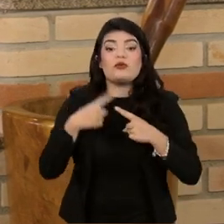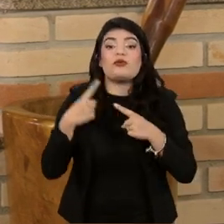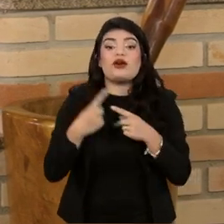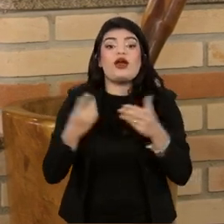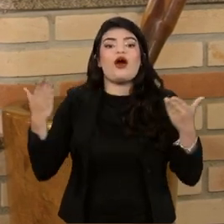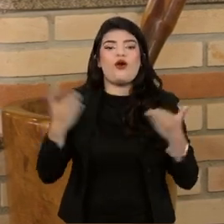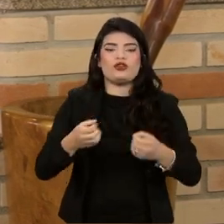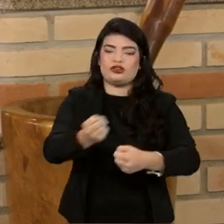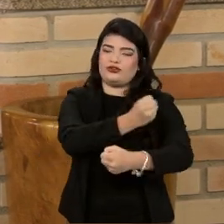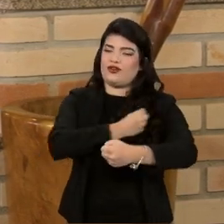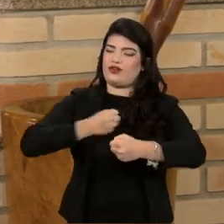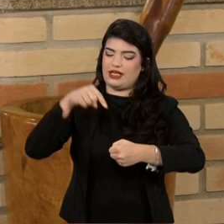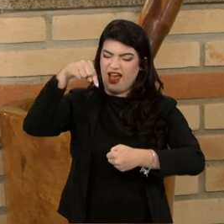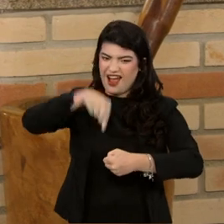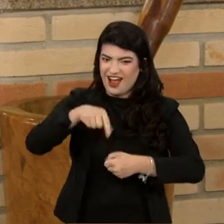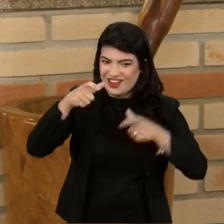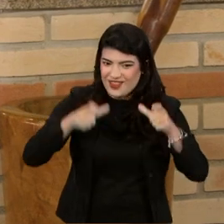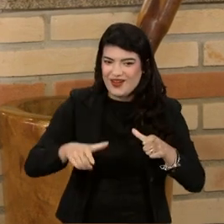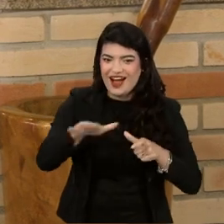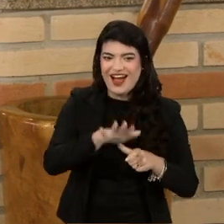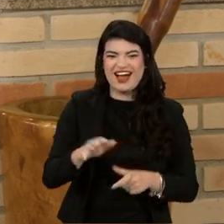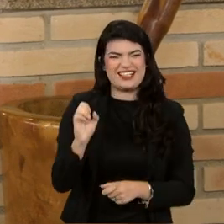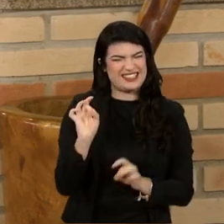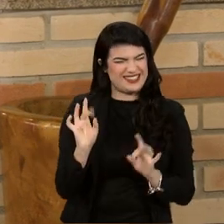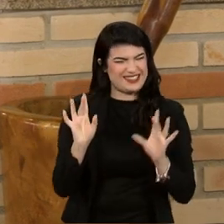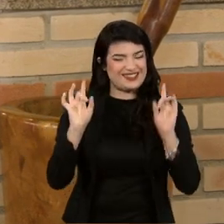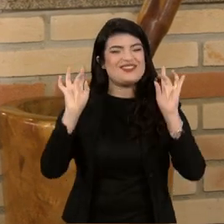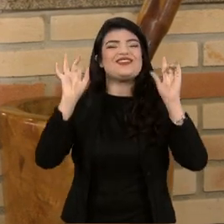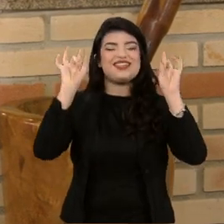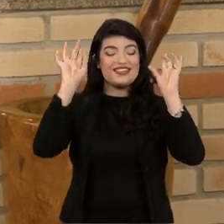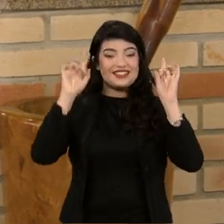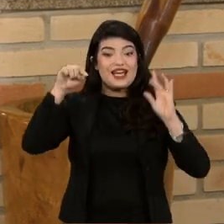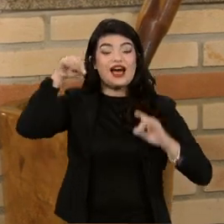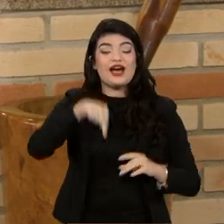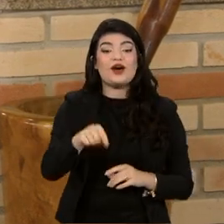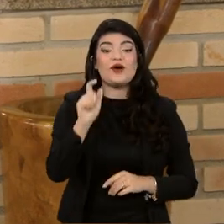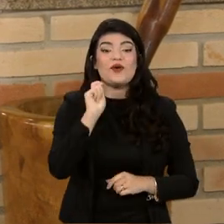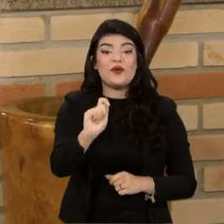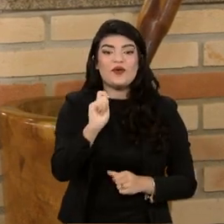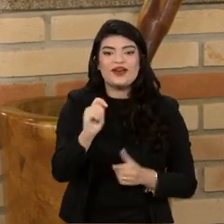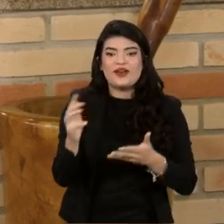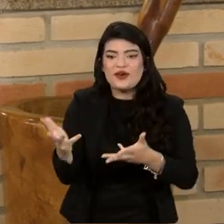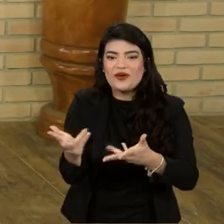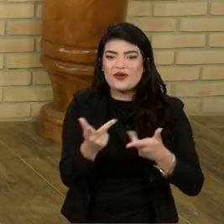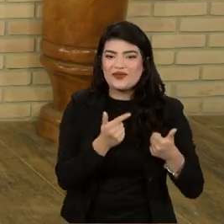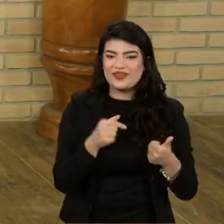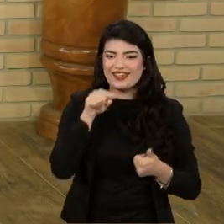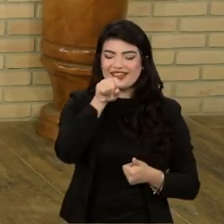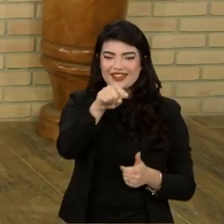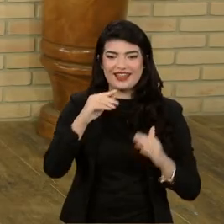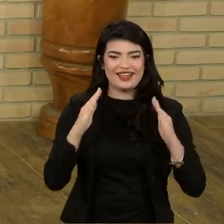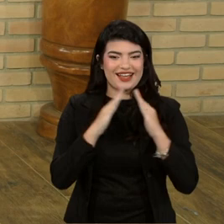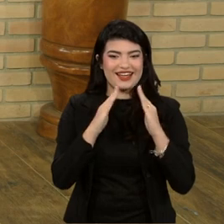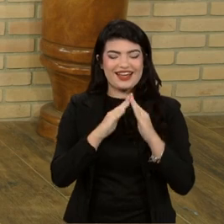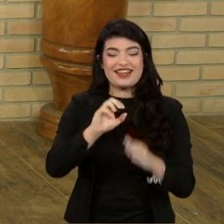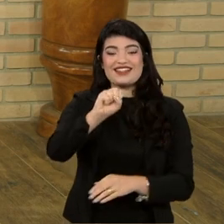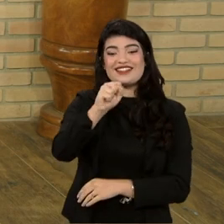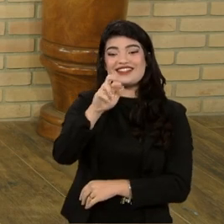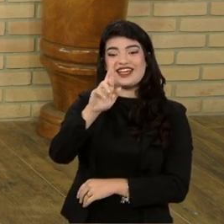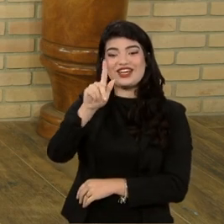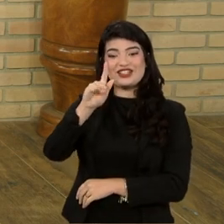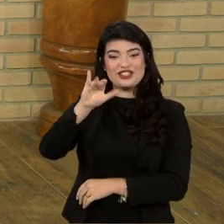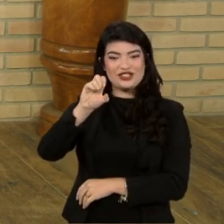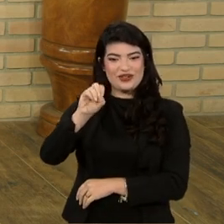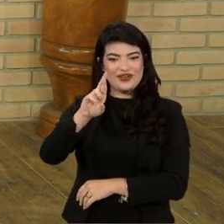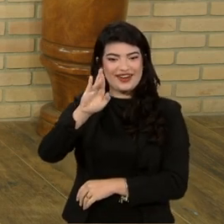cozinha muito especial, minha comadre. Eu estou sendo recebido aqui na casa de Sérgio Reis,